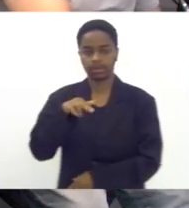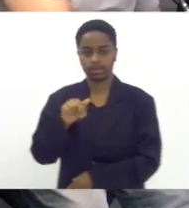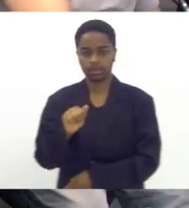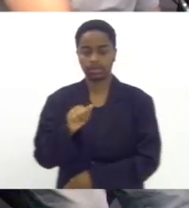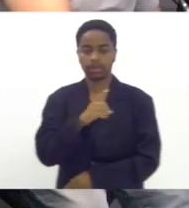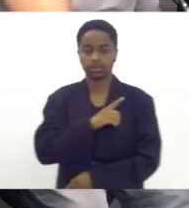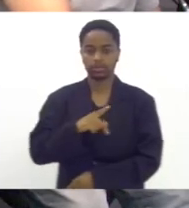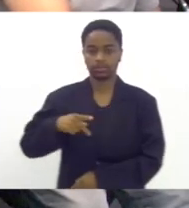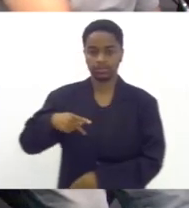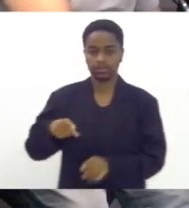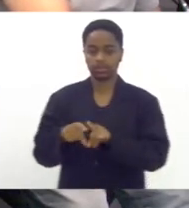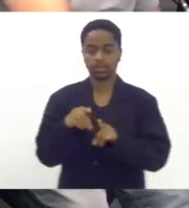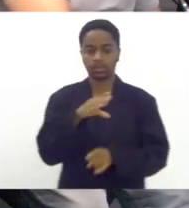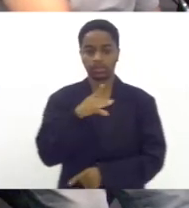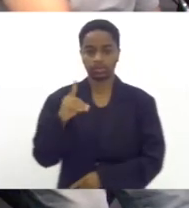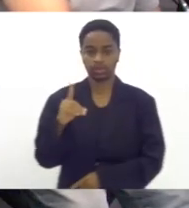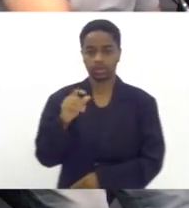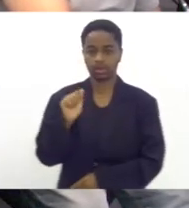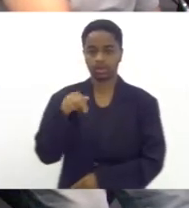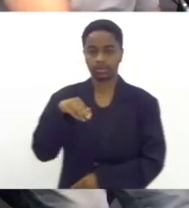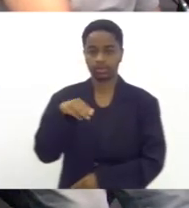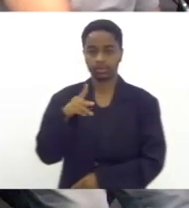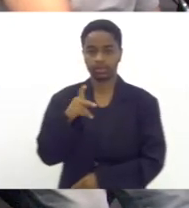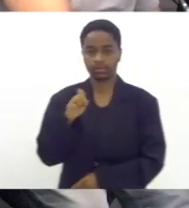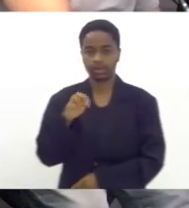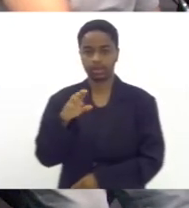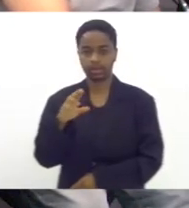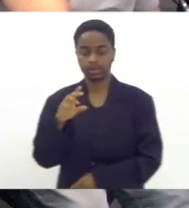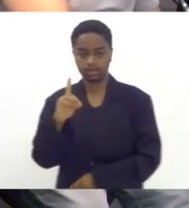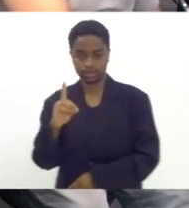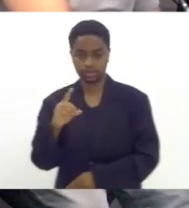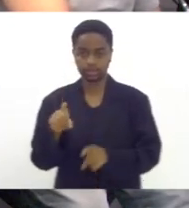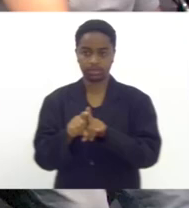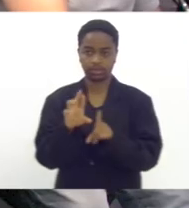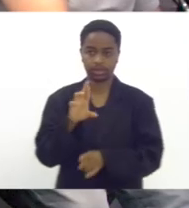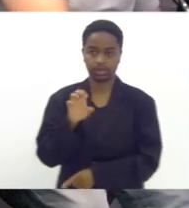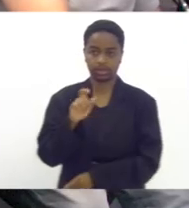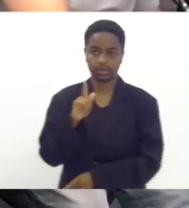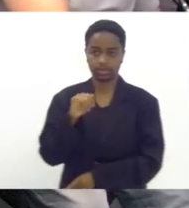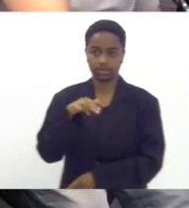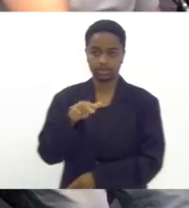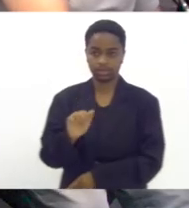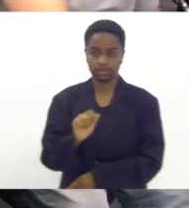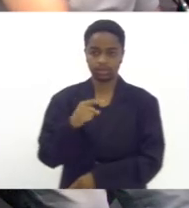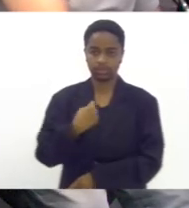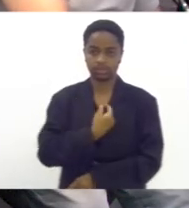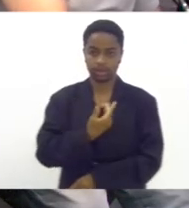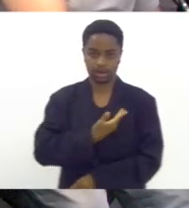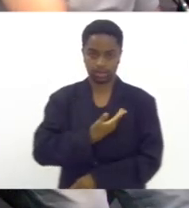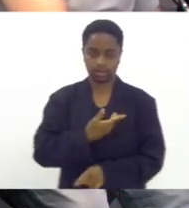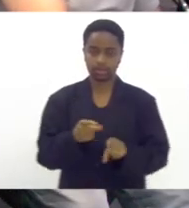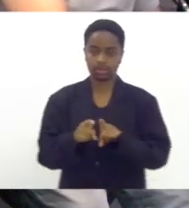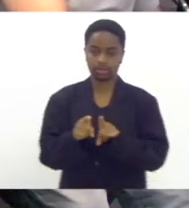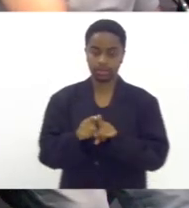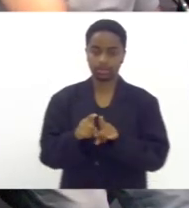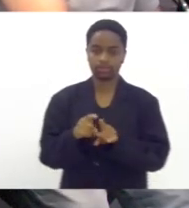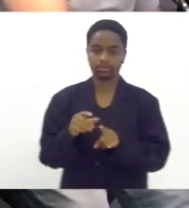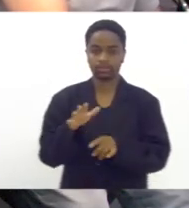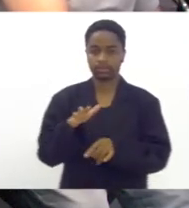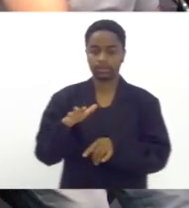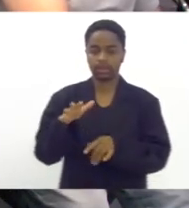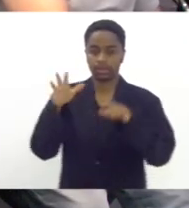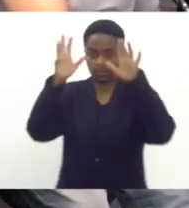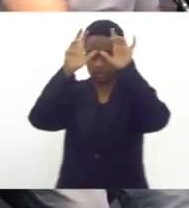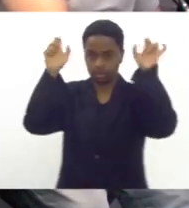coordenadora da nuped Muito obrigado D Regina nossa querida amiga desembargadora do Tribunal de Justiça nos